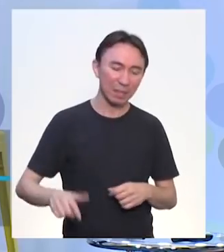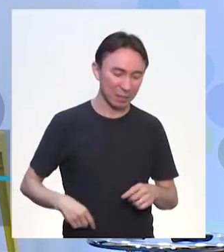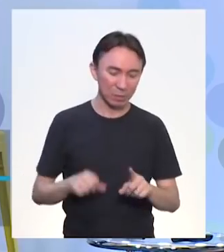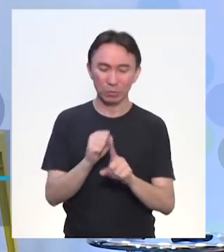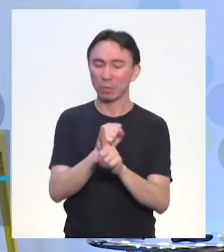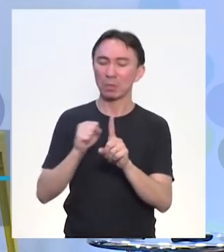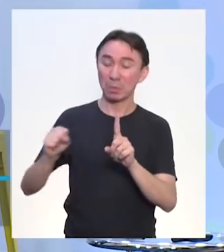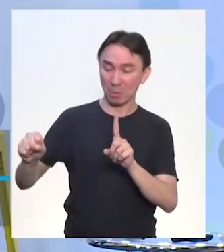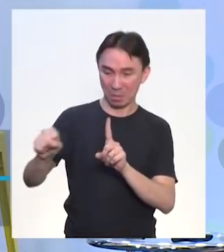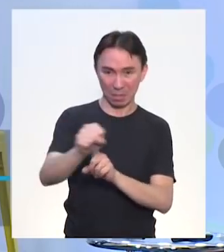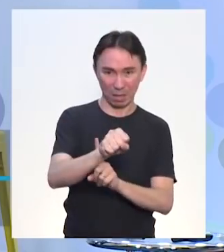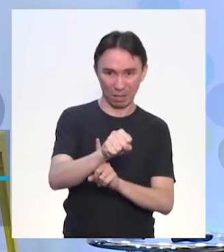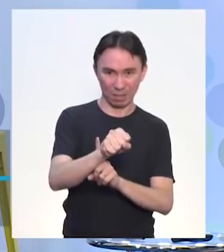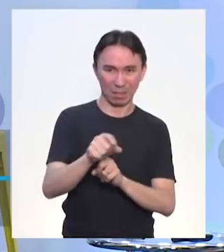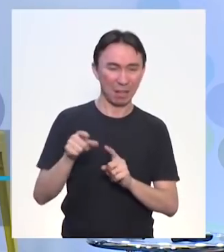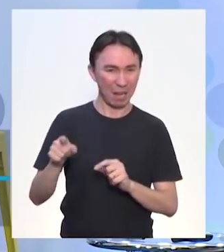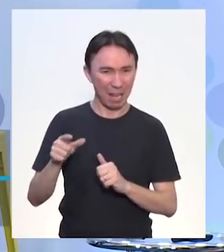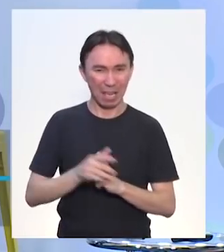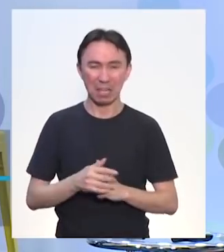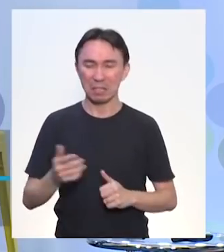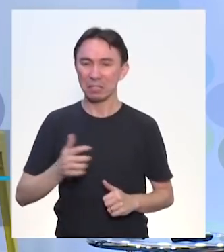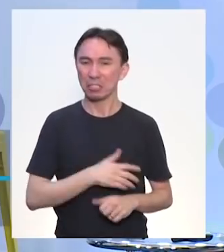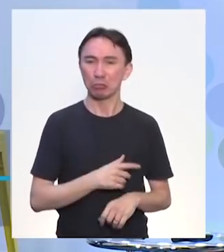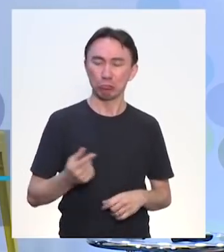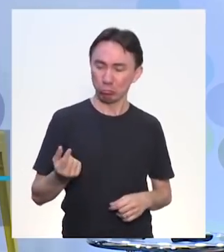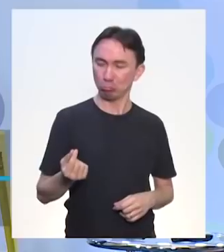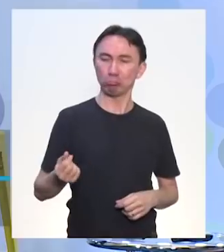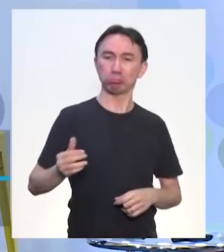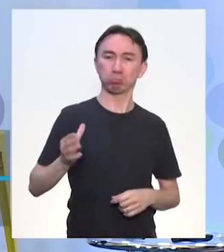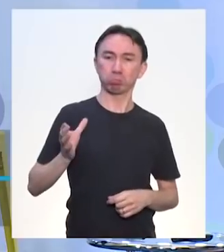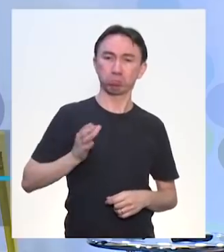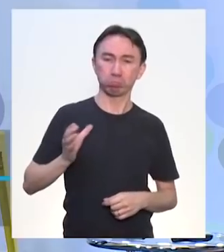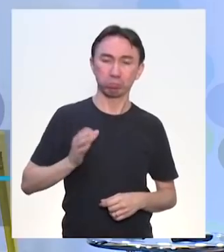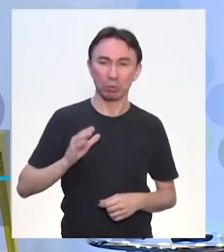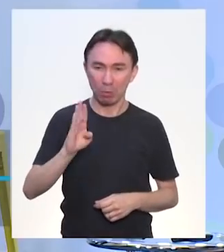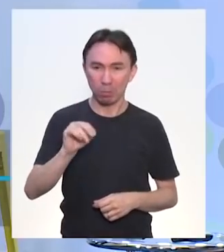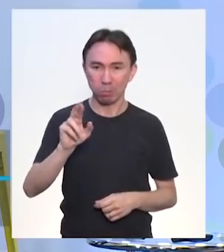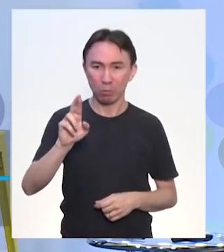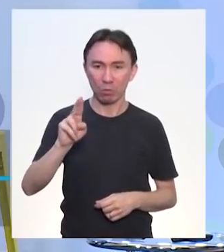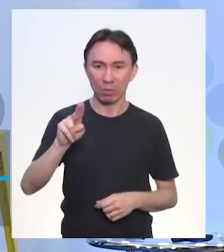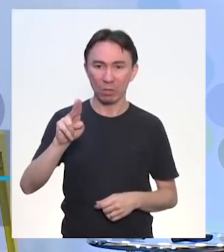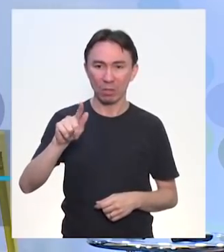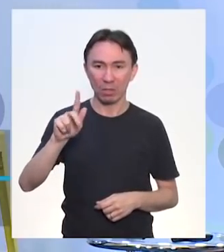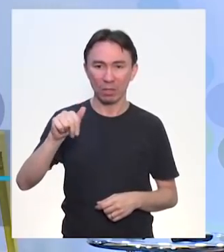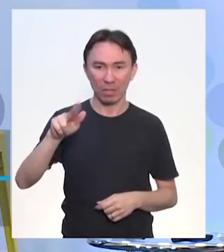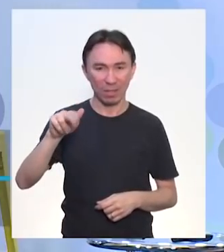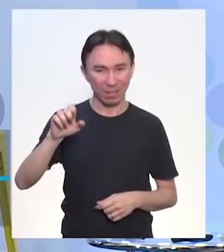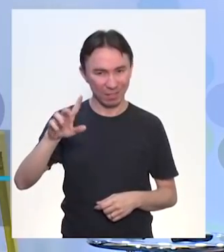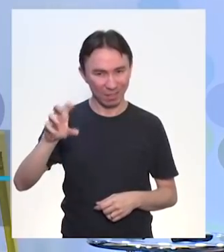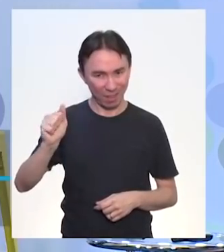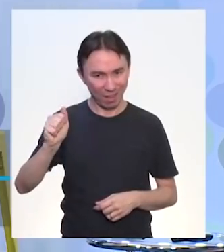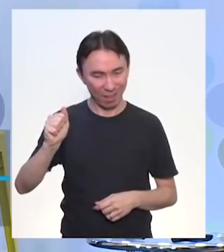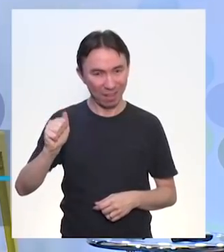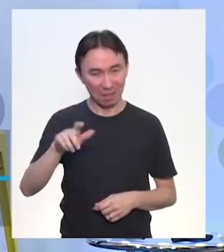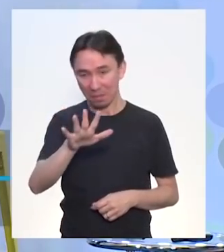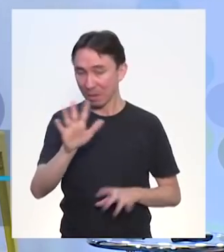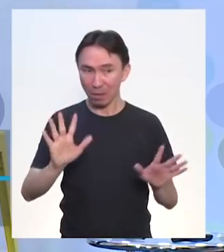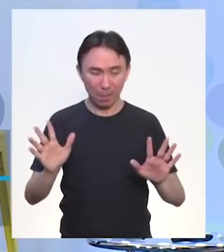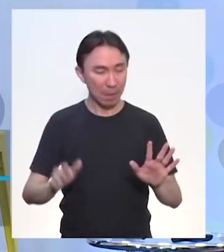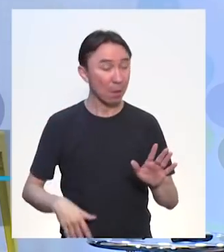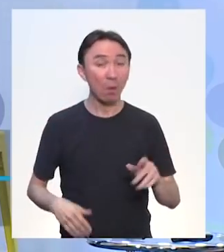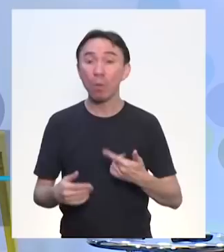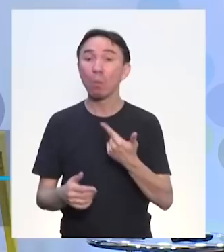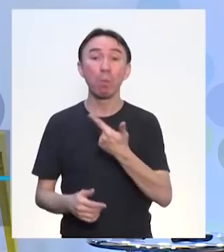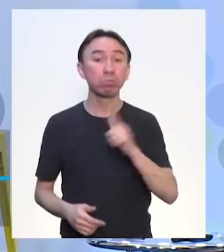sociedade burguesa, com o caráter que ela tinha na época, e propor uma ideologia que fizesse com